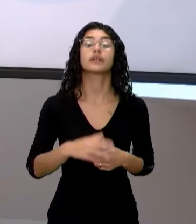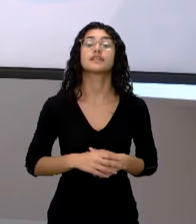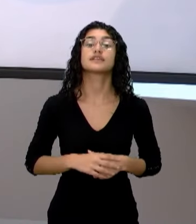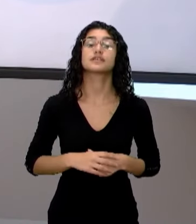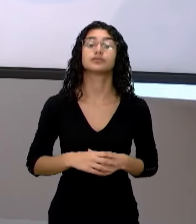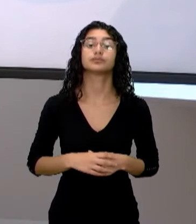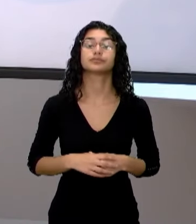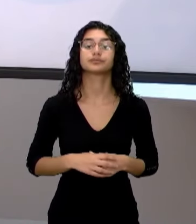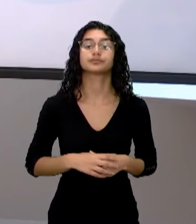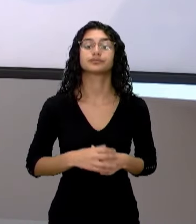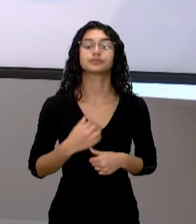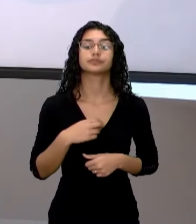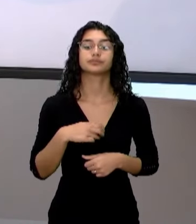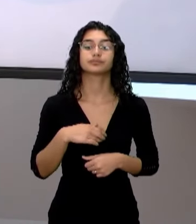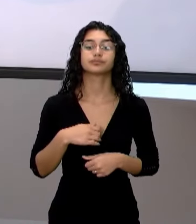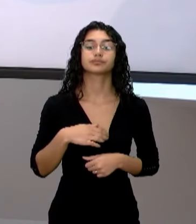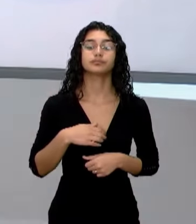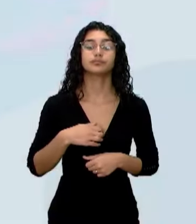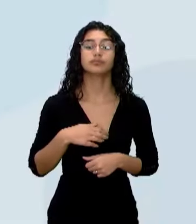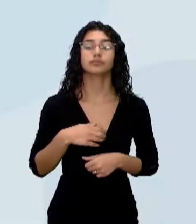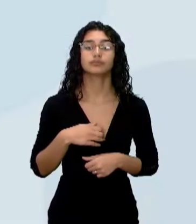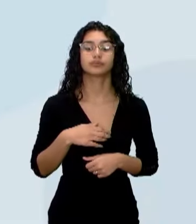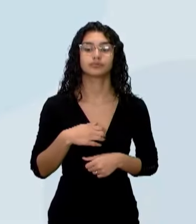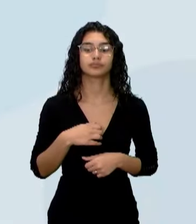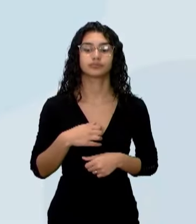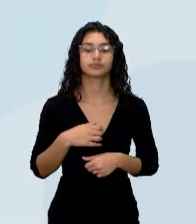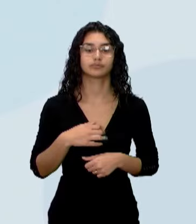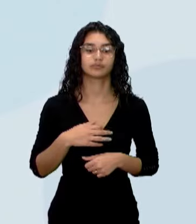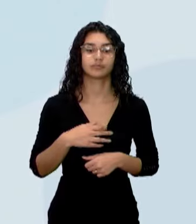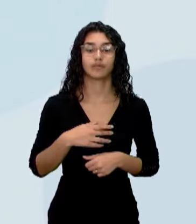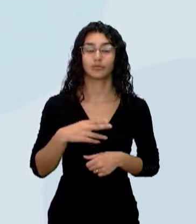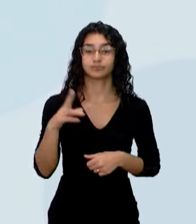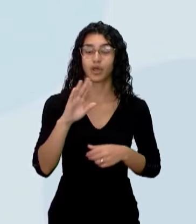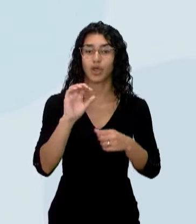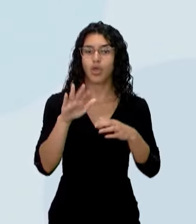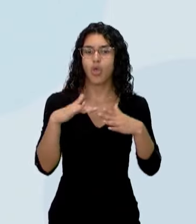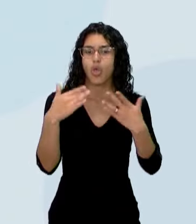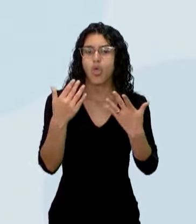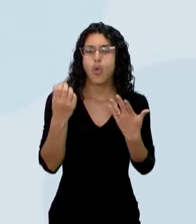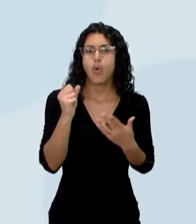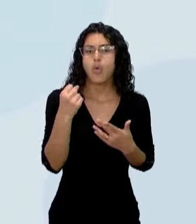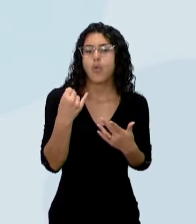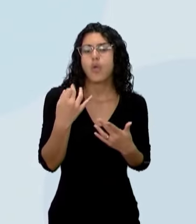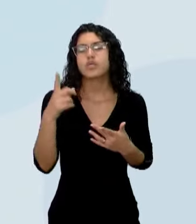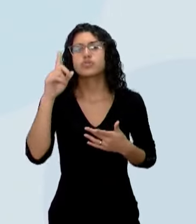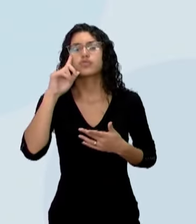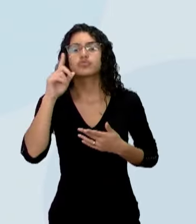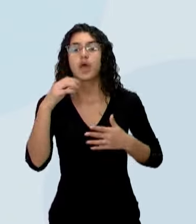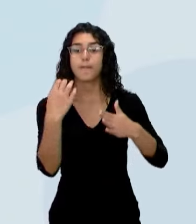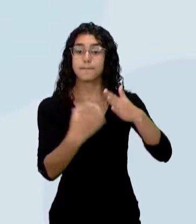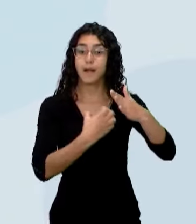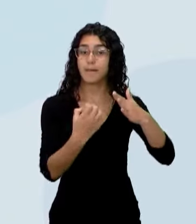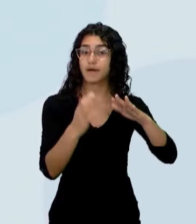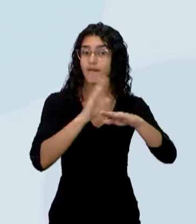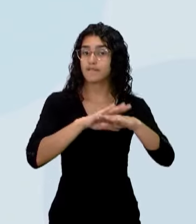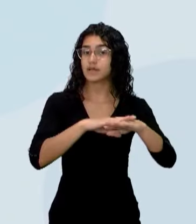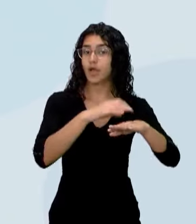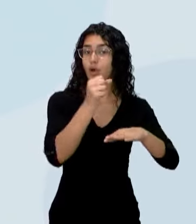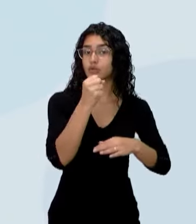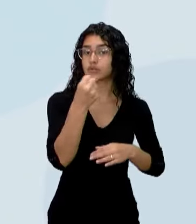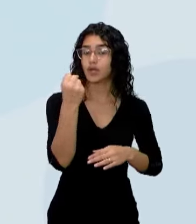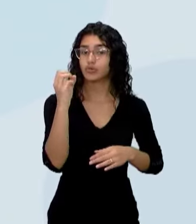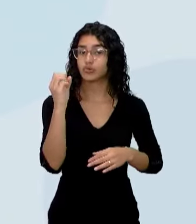lá. Usando essa proporção, né? Em quantos dias essa indústria produzirá